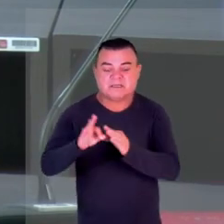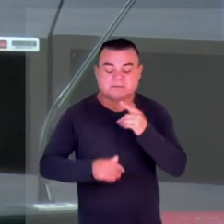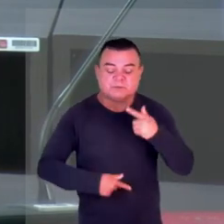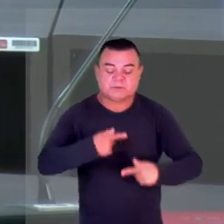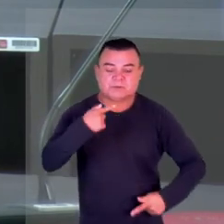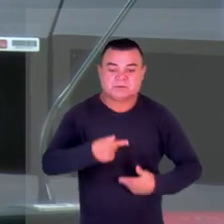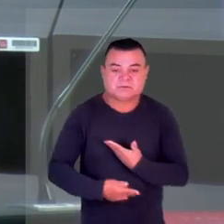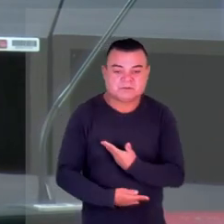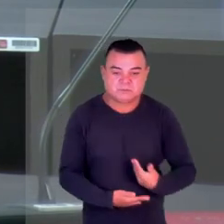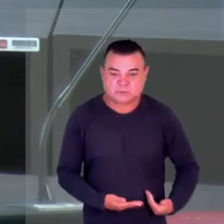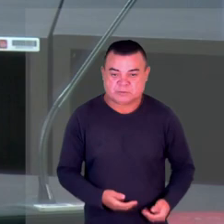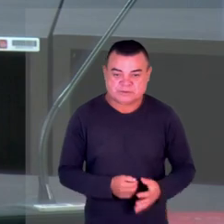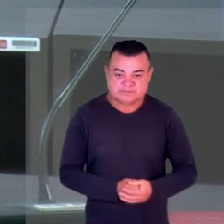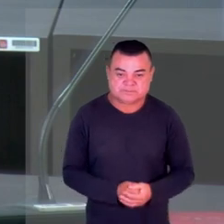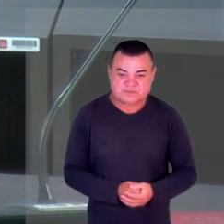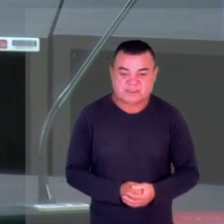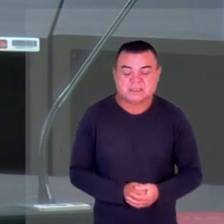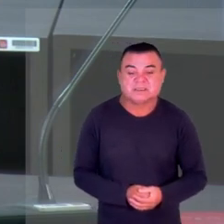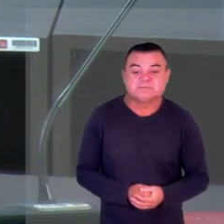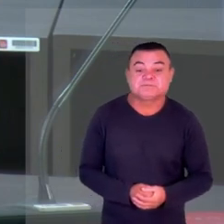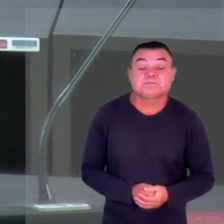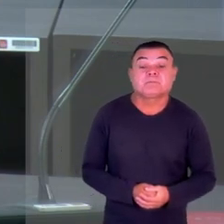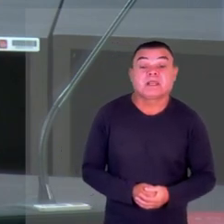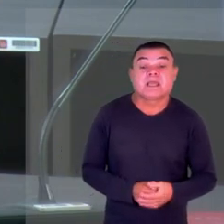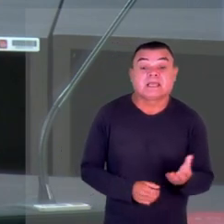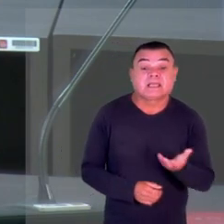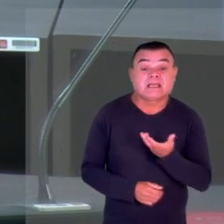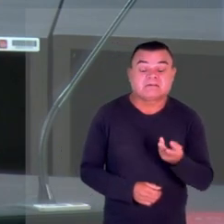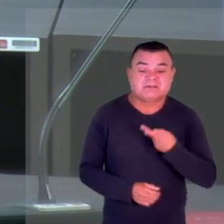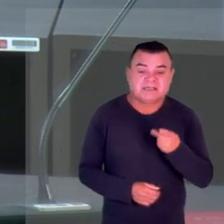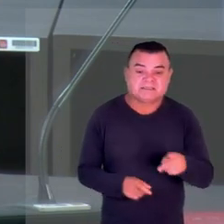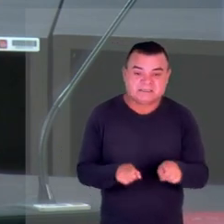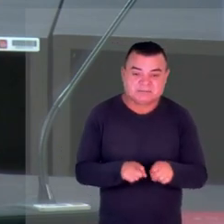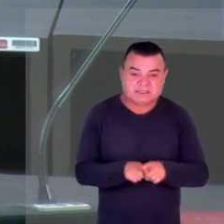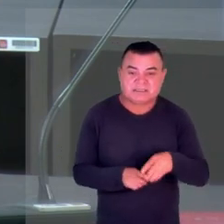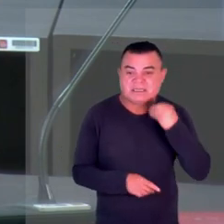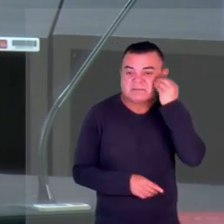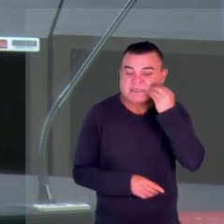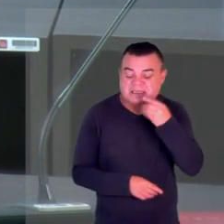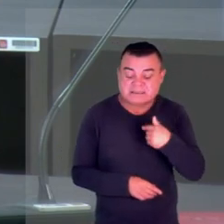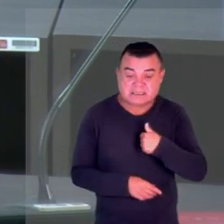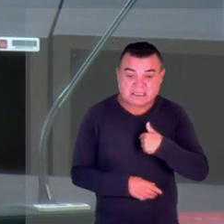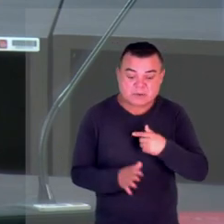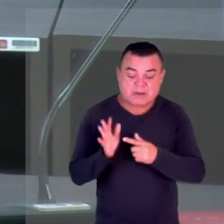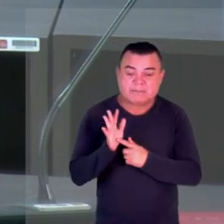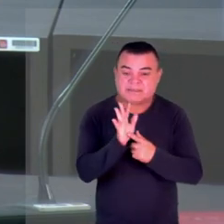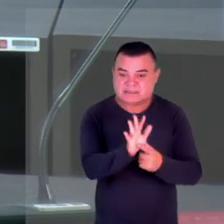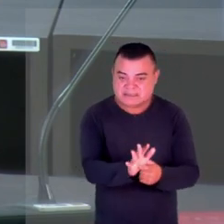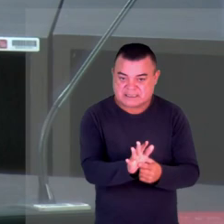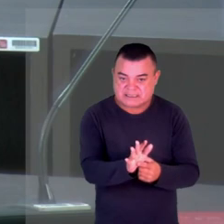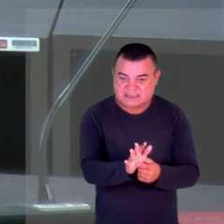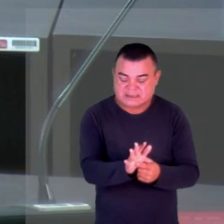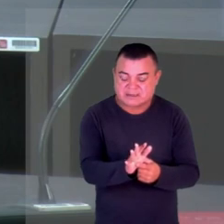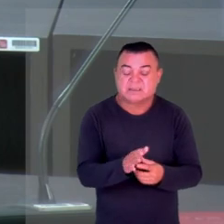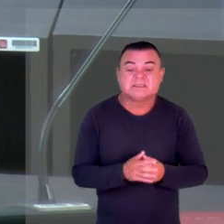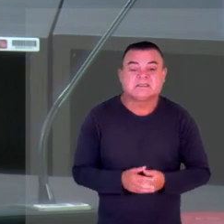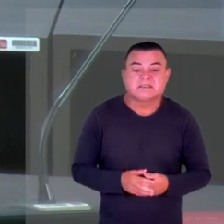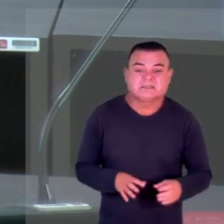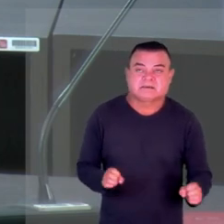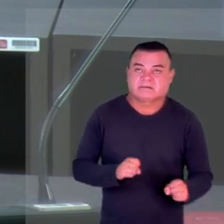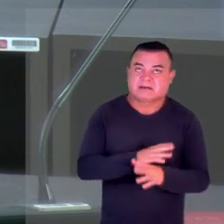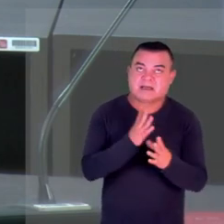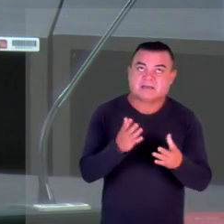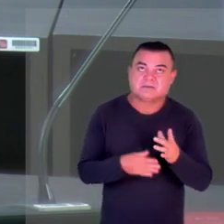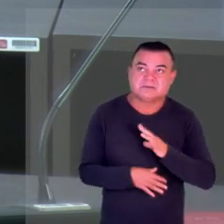públicas e só algo que eu não queria deixar de falar também sobre o a experiência que eu apresentei né que certo obviamente né ela não tem